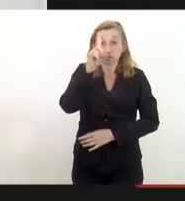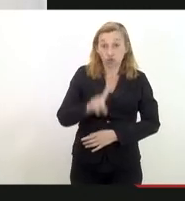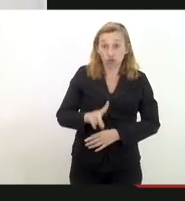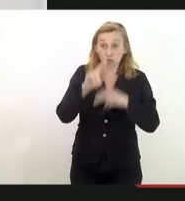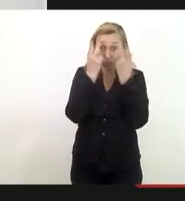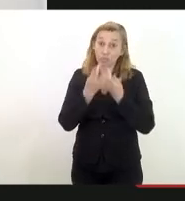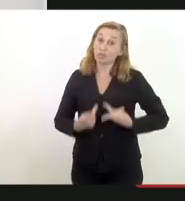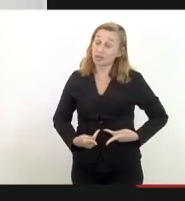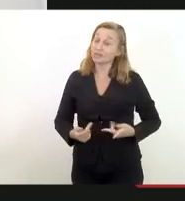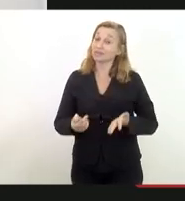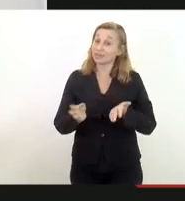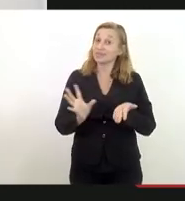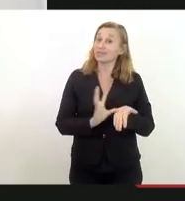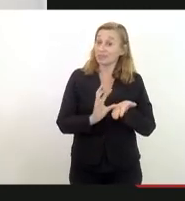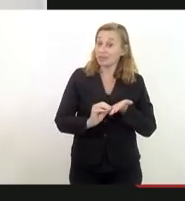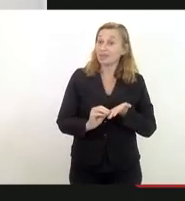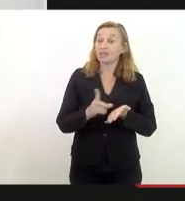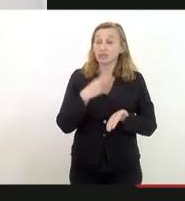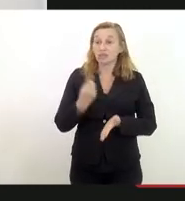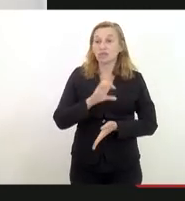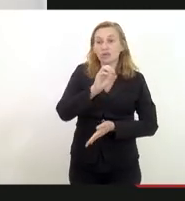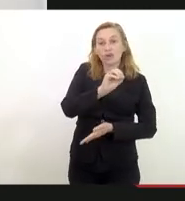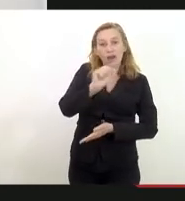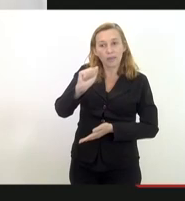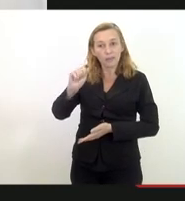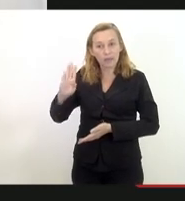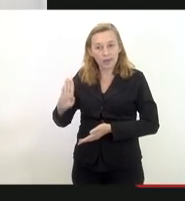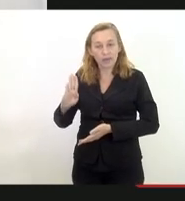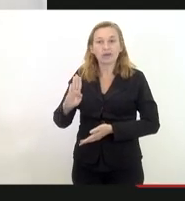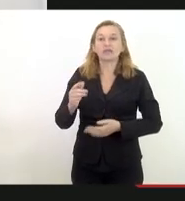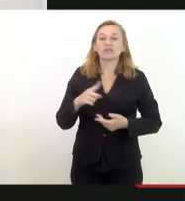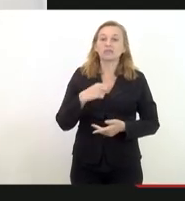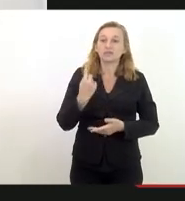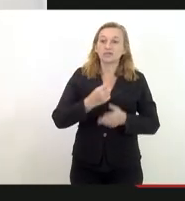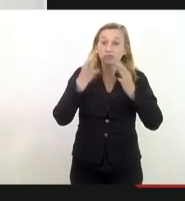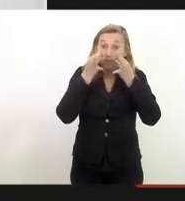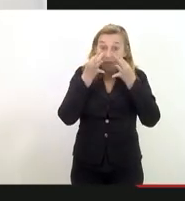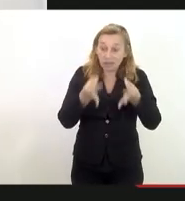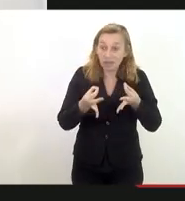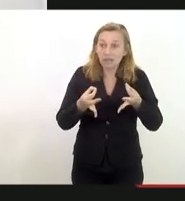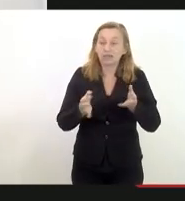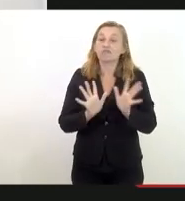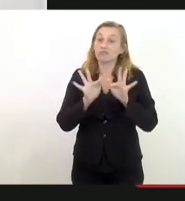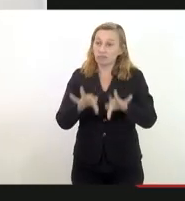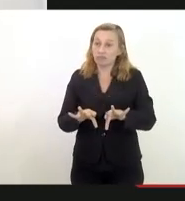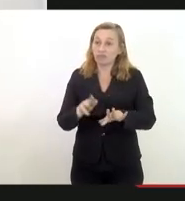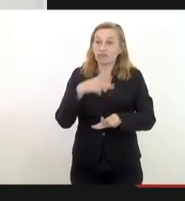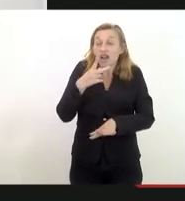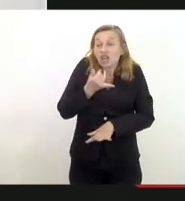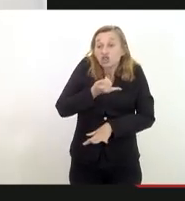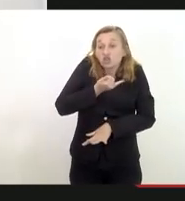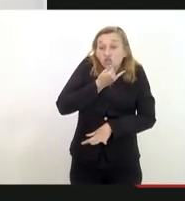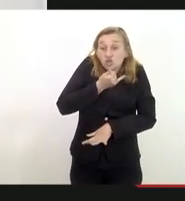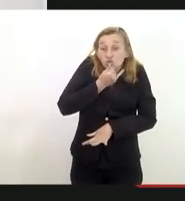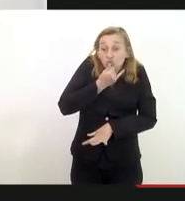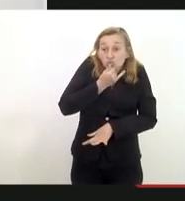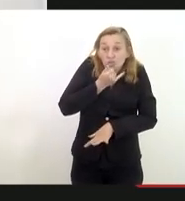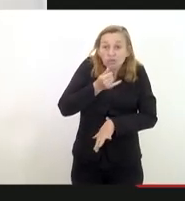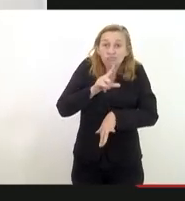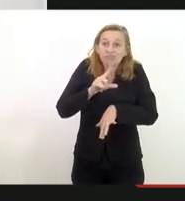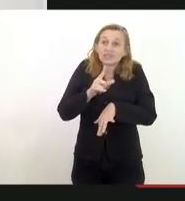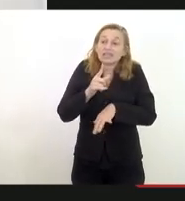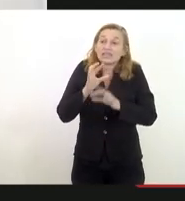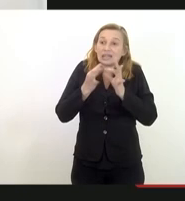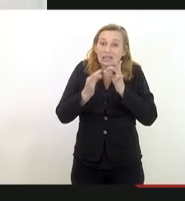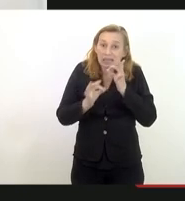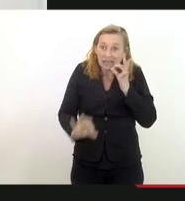humanos. E nós, da OAB, estamos atentos a isso. E queremos falar, por fim, aqui, desculpa ter tomado tanto tempo, que